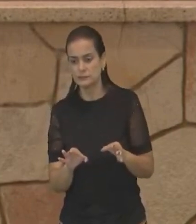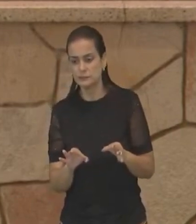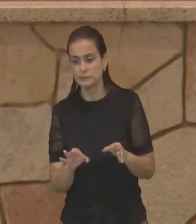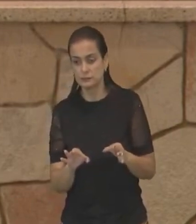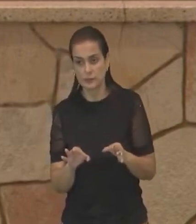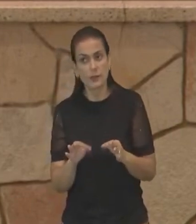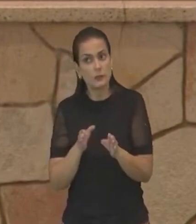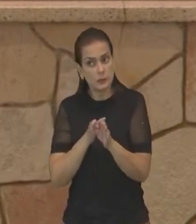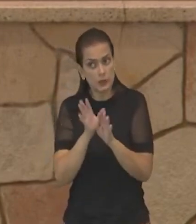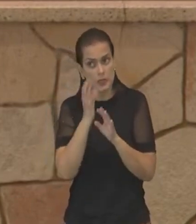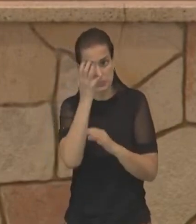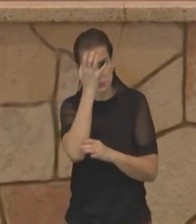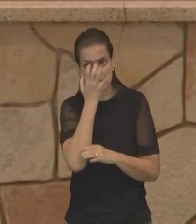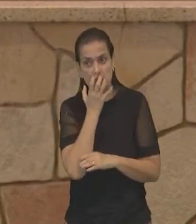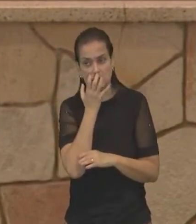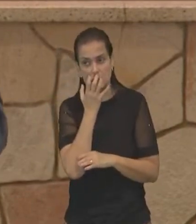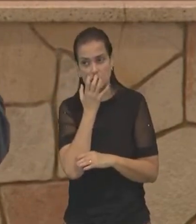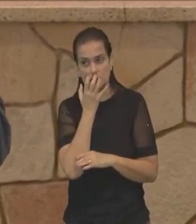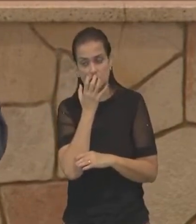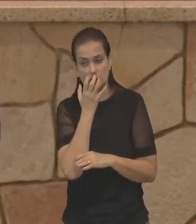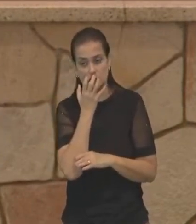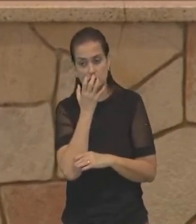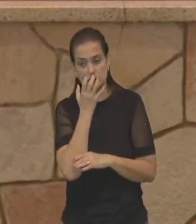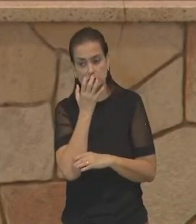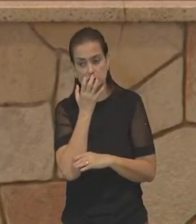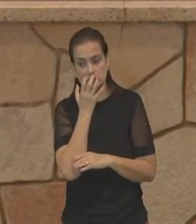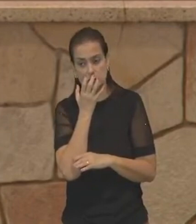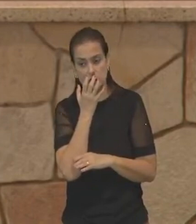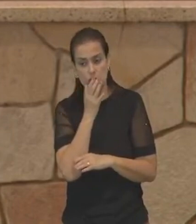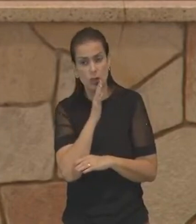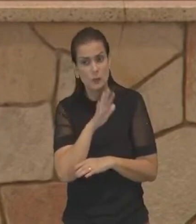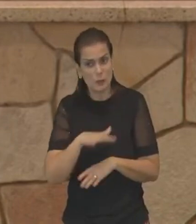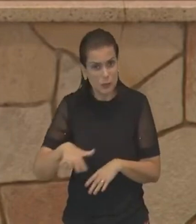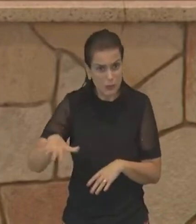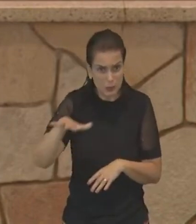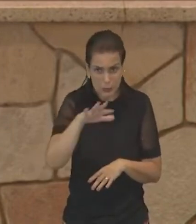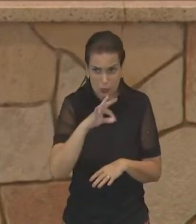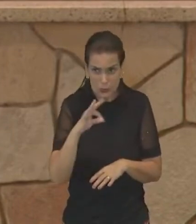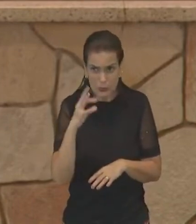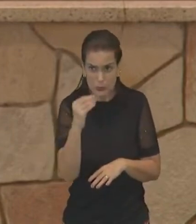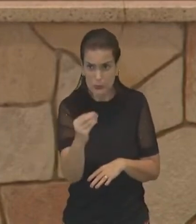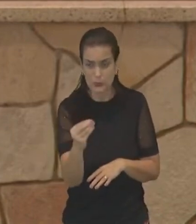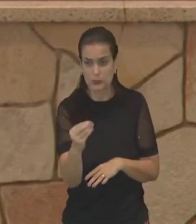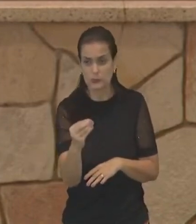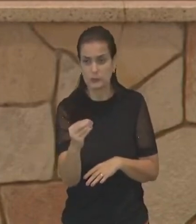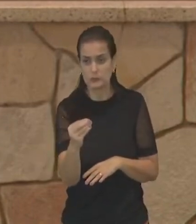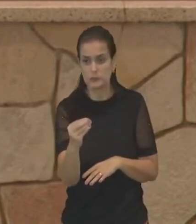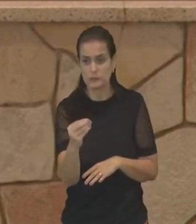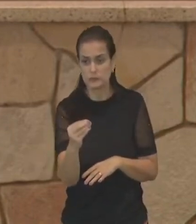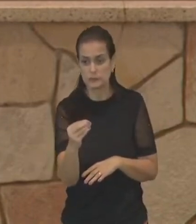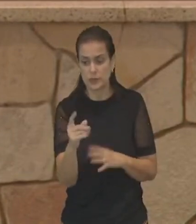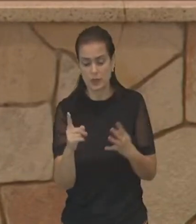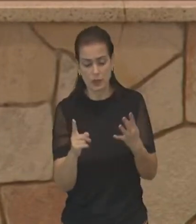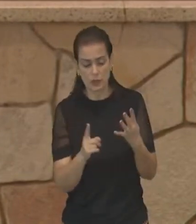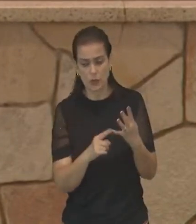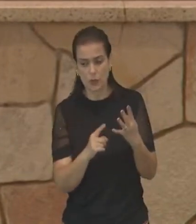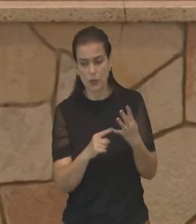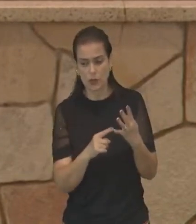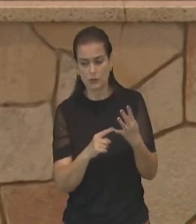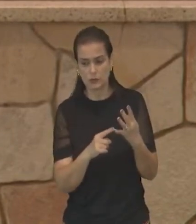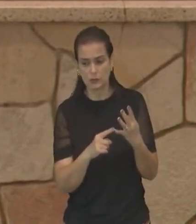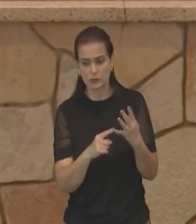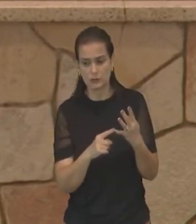coisa séria, viu? Não é só para os meninos, não, para todos nós. Em quarto lugar, não